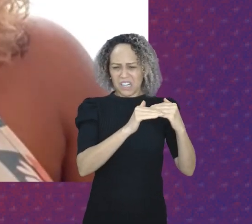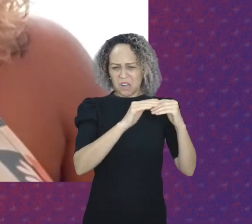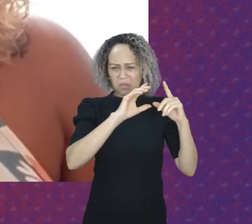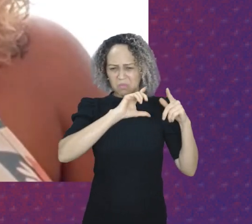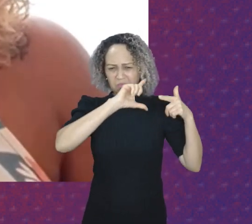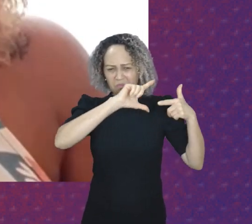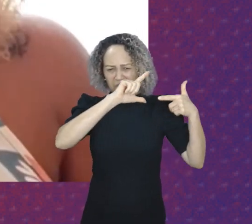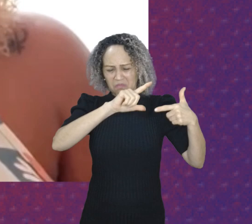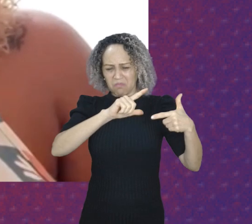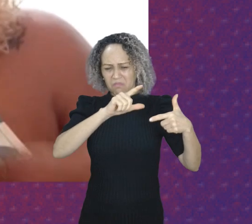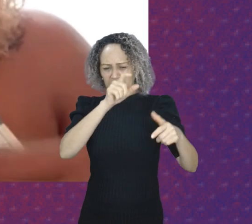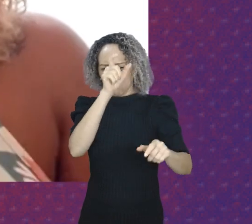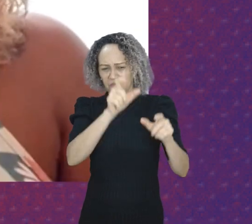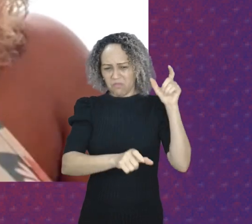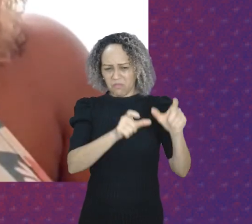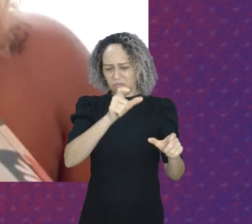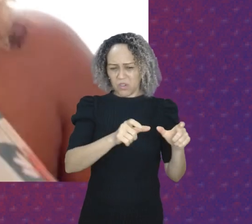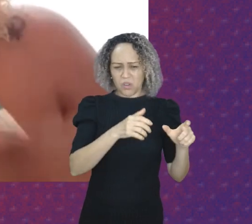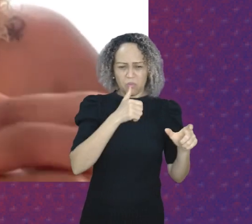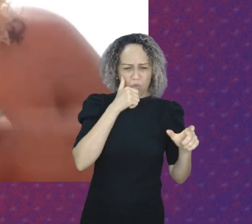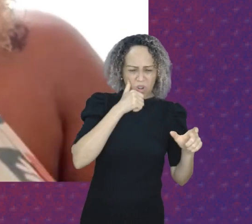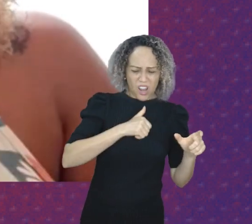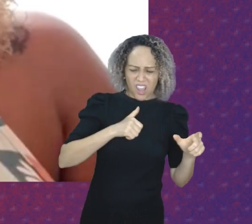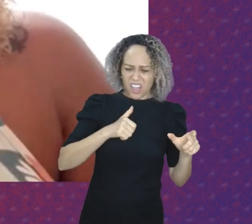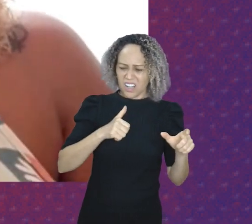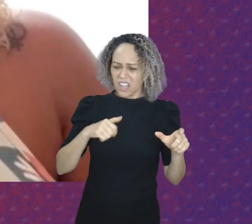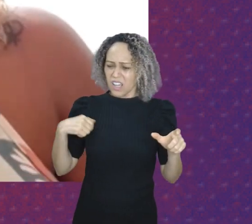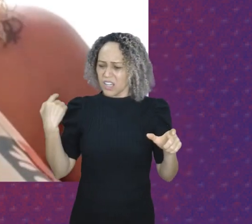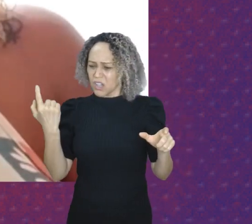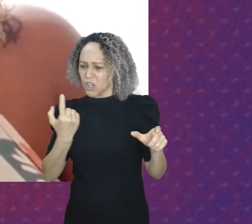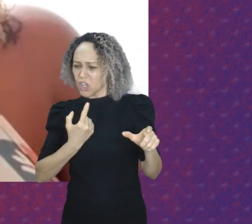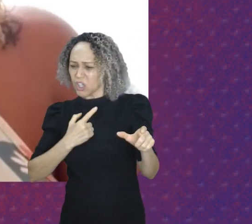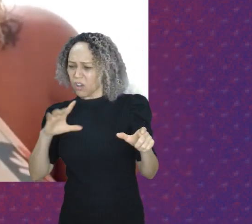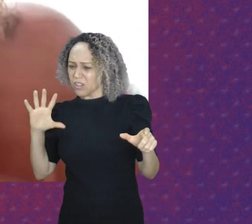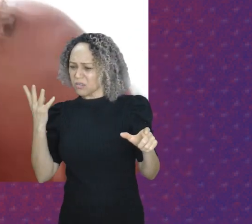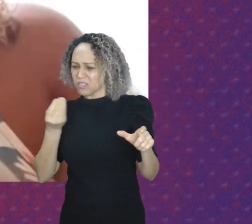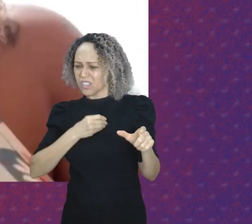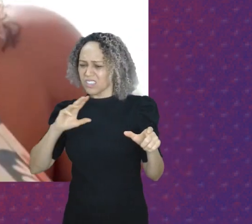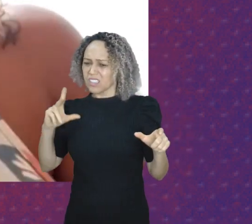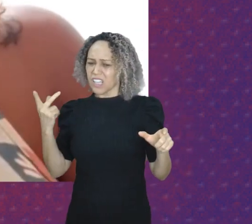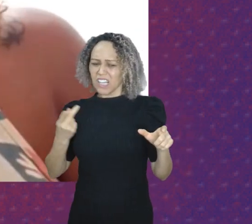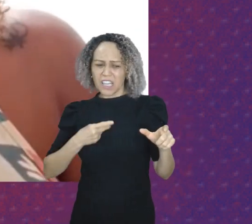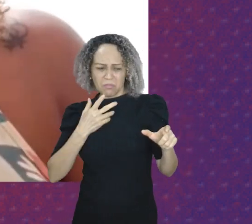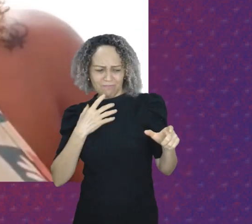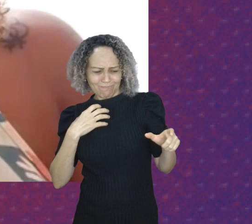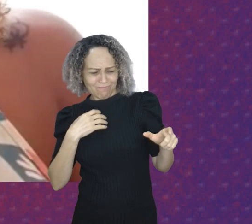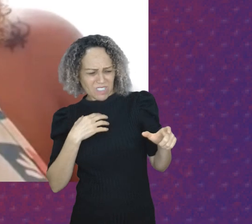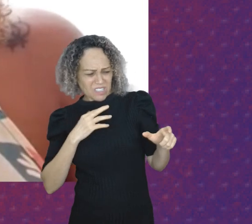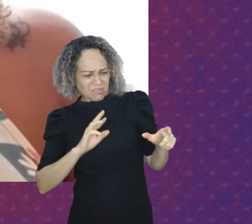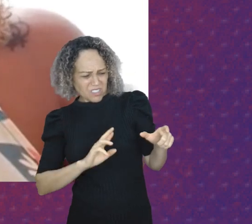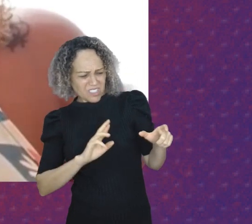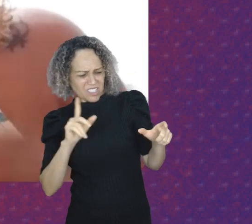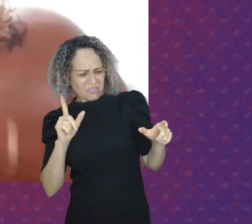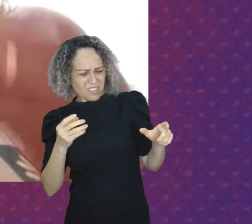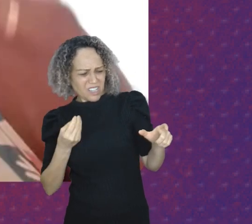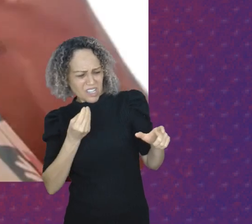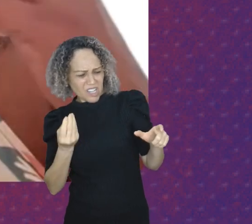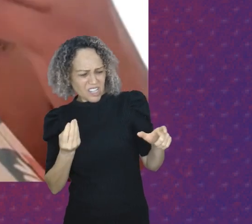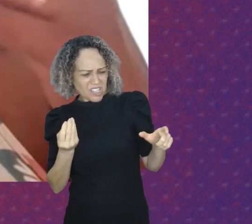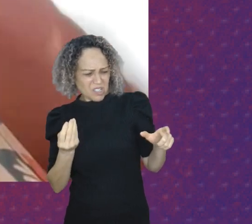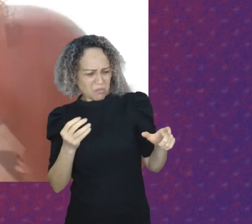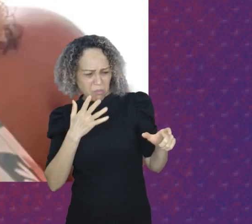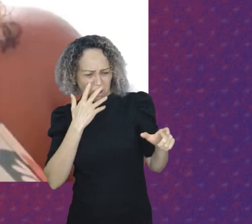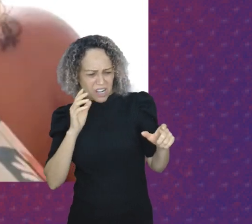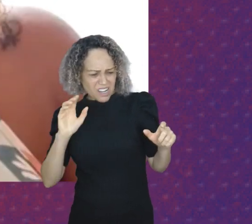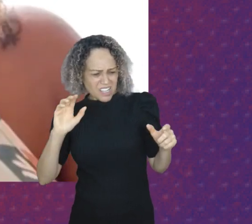públicas para nós mulheres têm que estar dentro do recorte do que cabe aos organismos de mulheres.